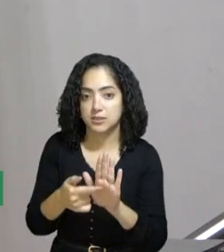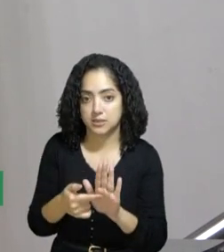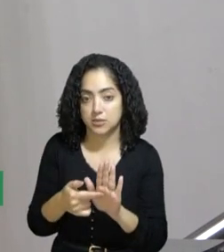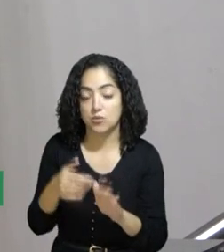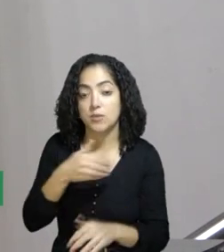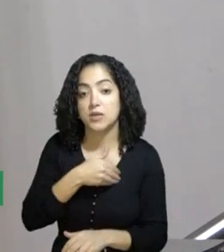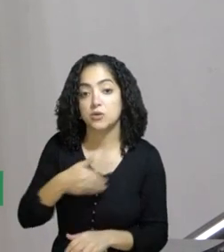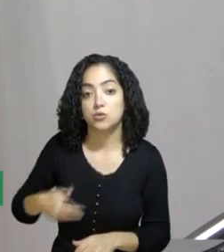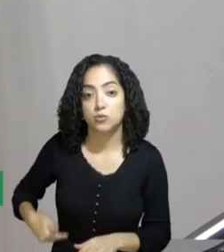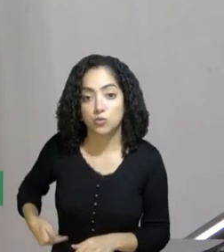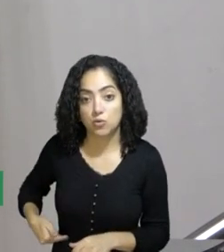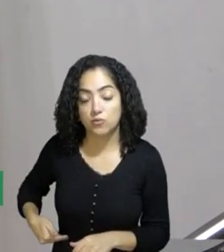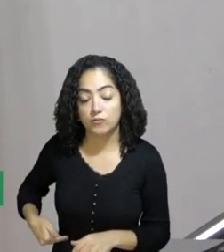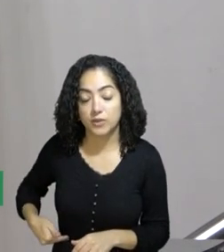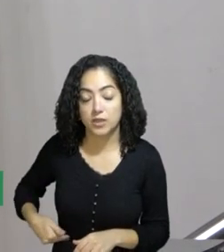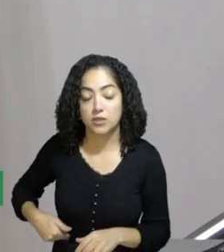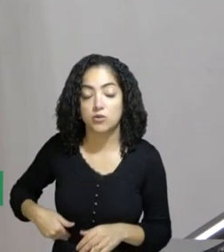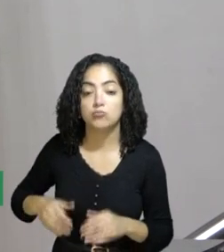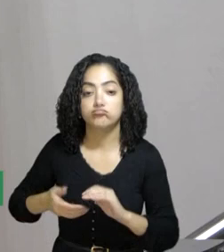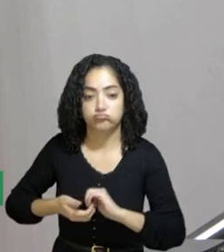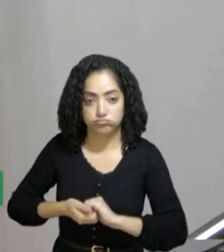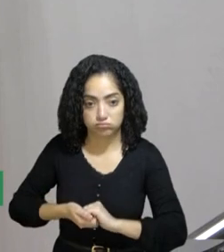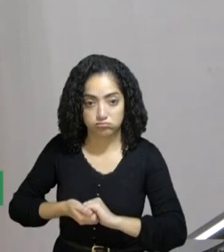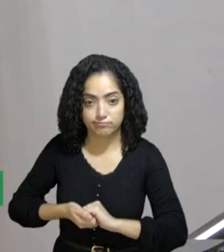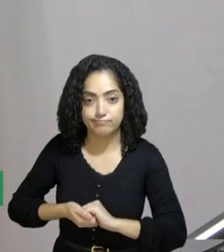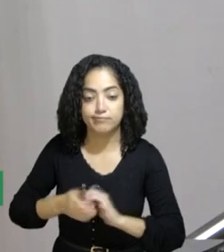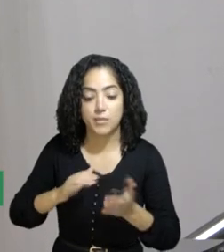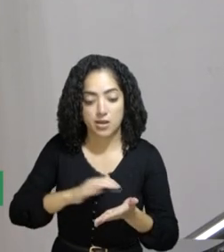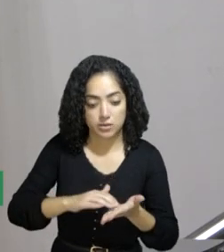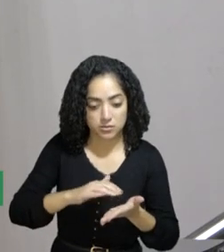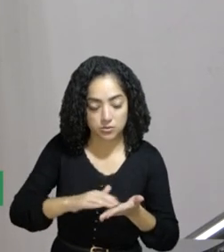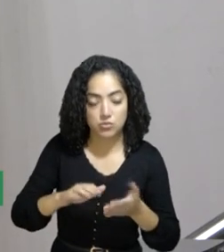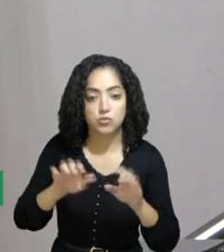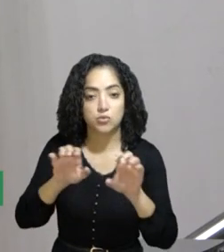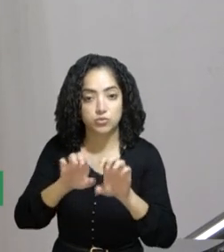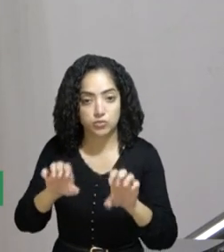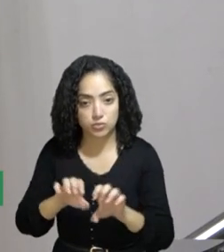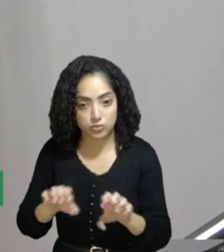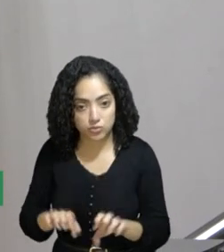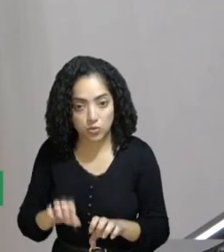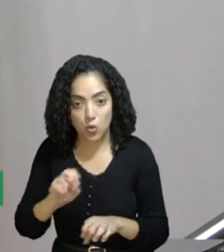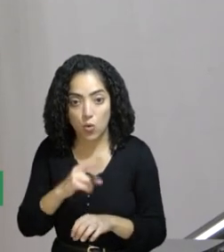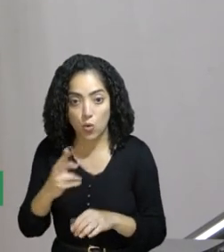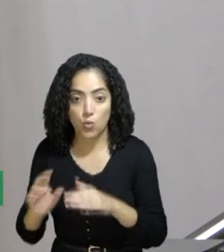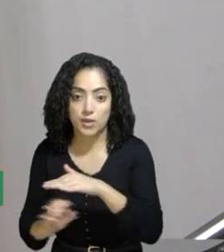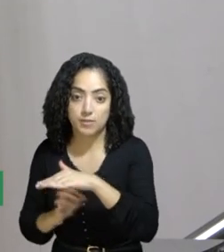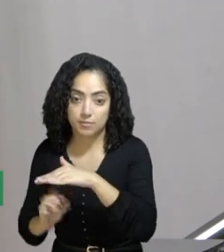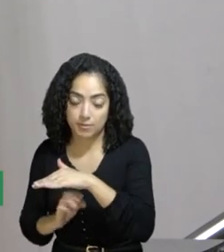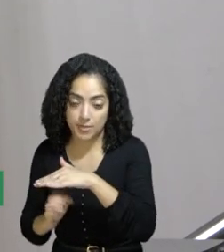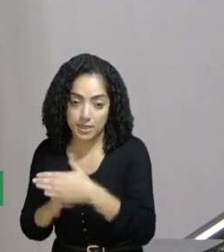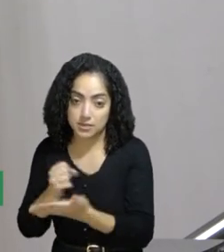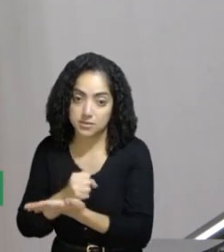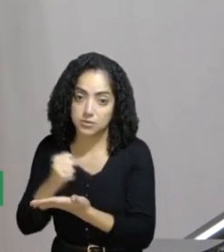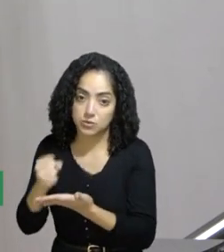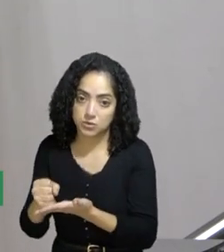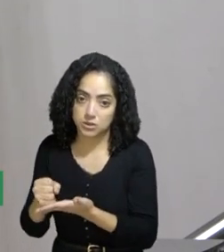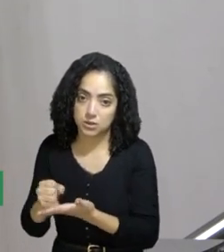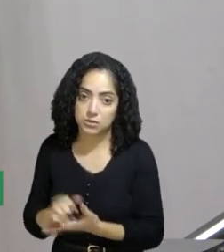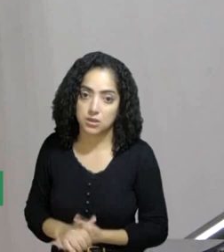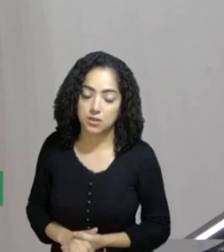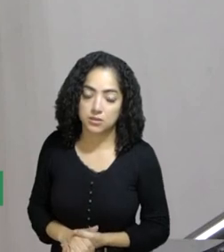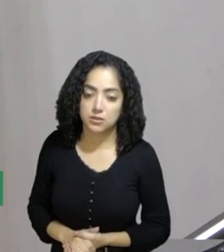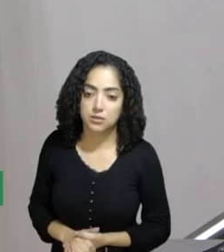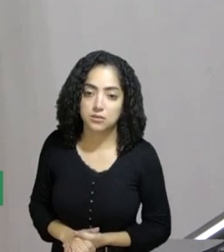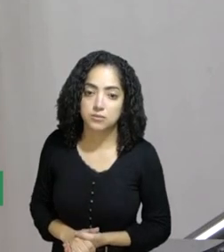Estado seja, por meio da Defesa Civil, Secretaria da Infraestrutura ou empresa contratada... Mais